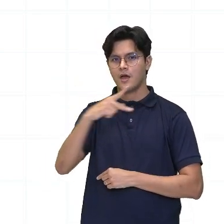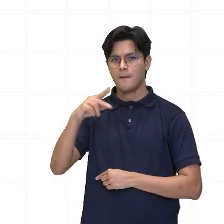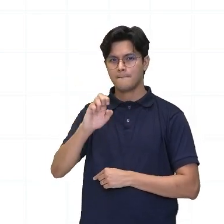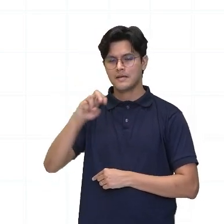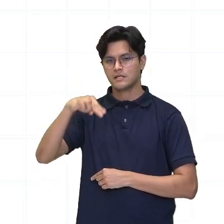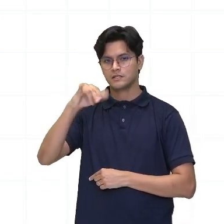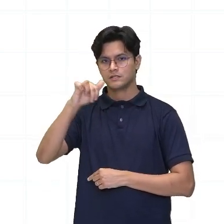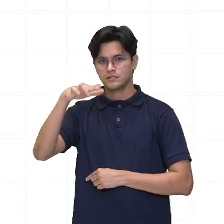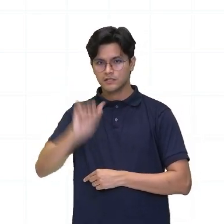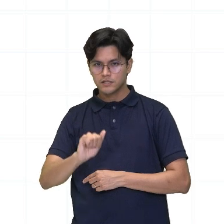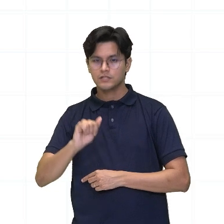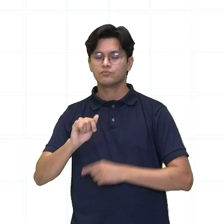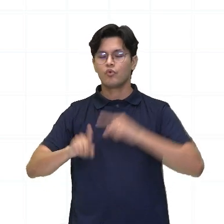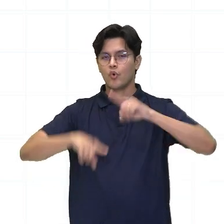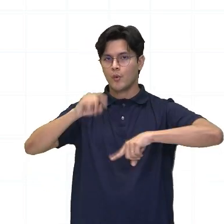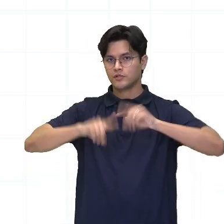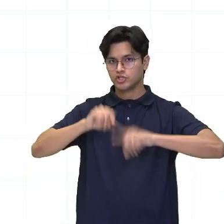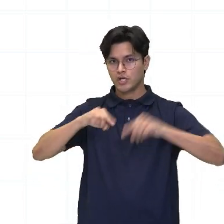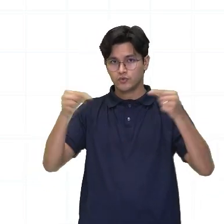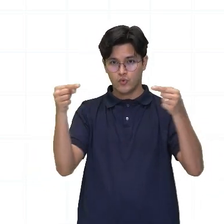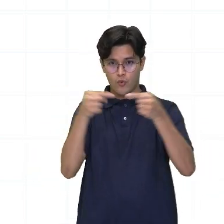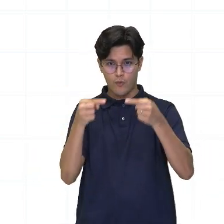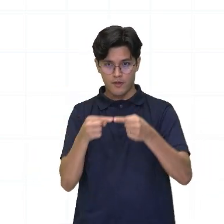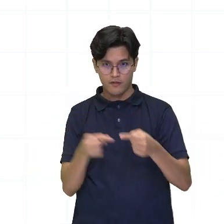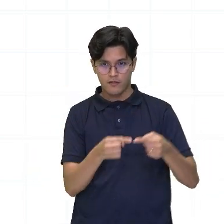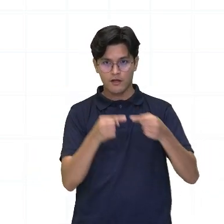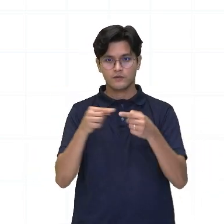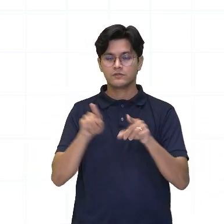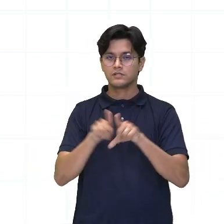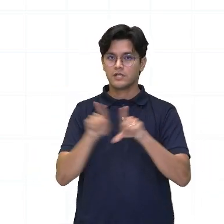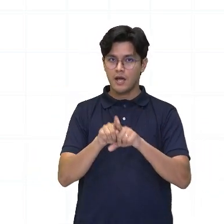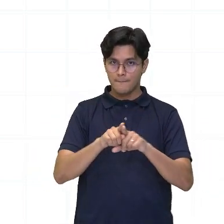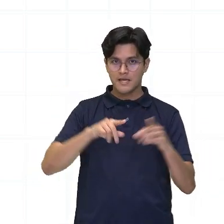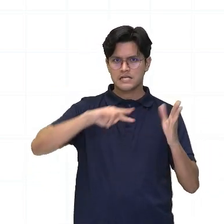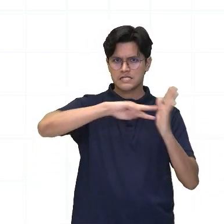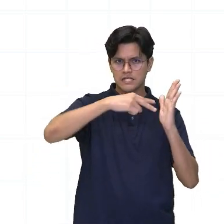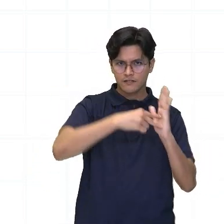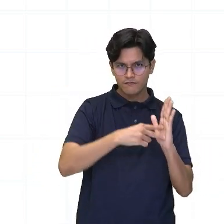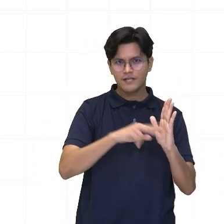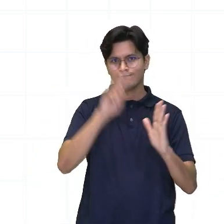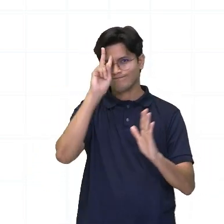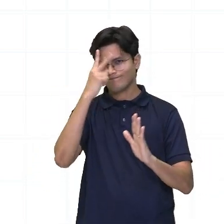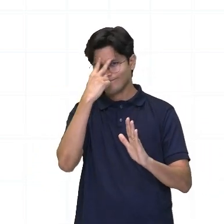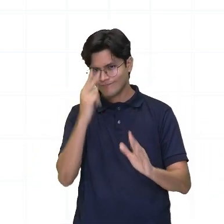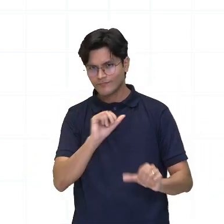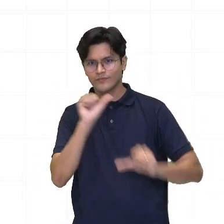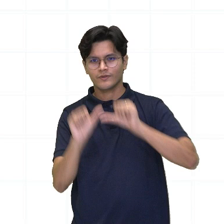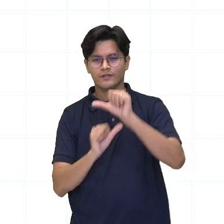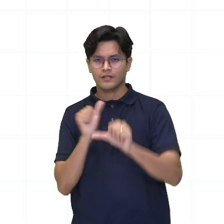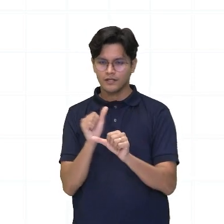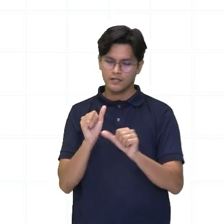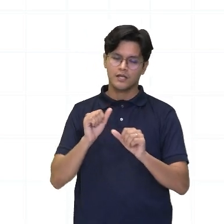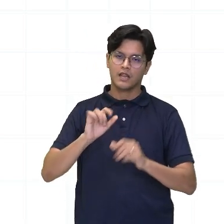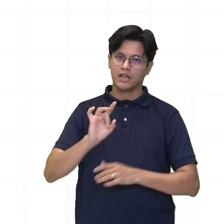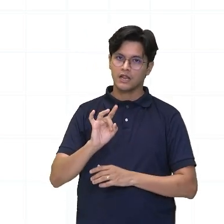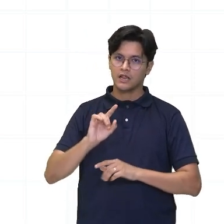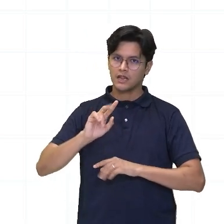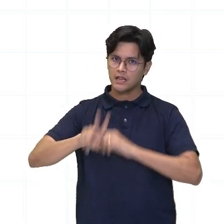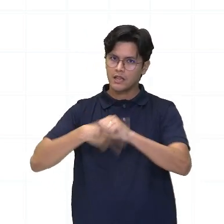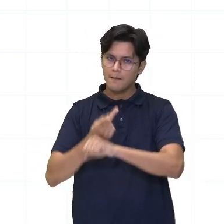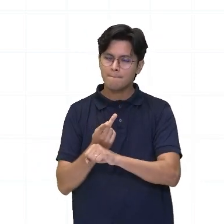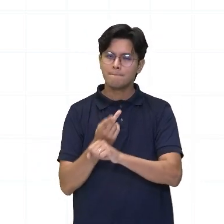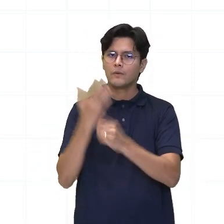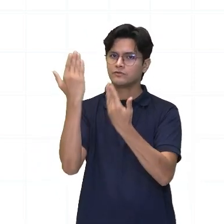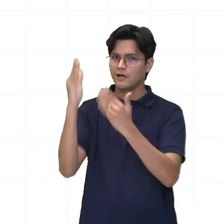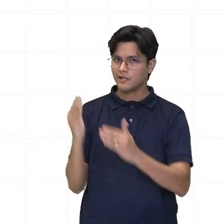e ressignificados. Daqui a pouco a gente vai analisar cada uma dessas artes aí, performance e happening, que faz